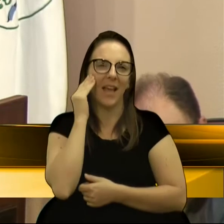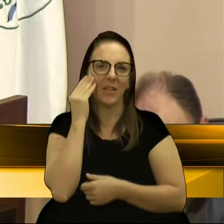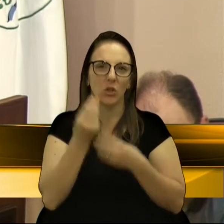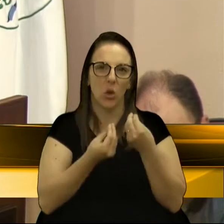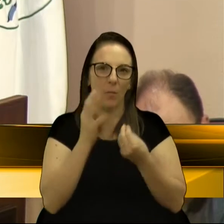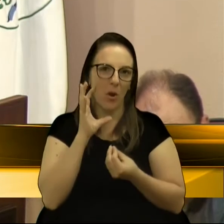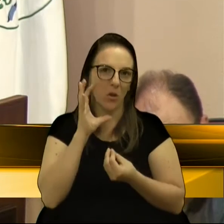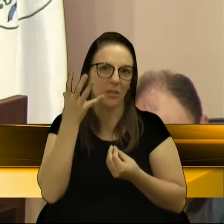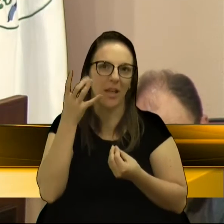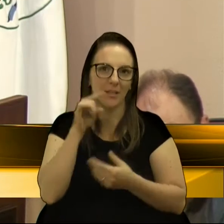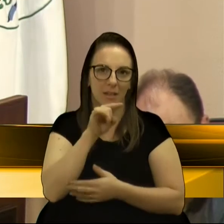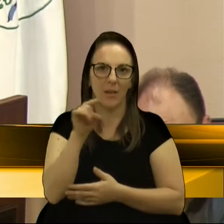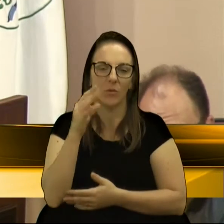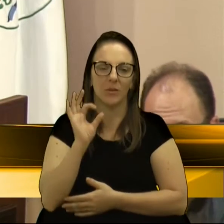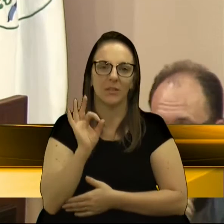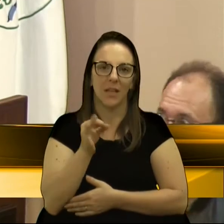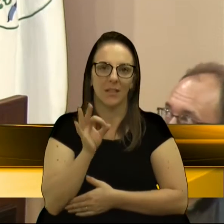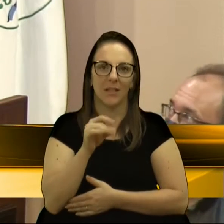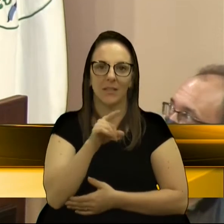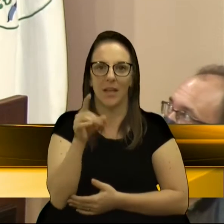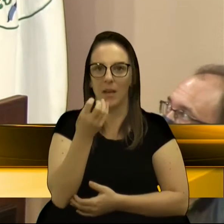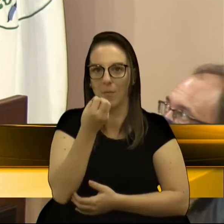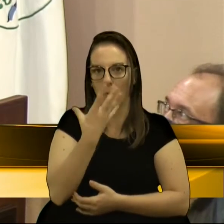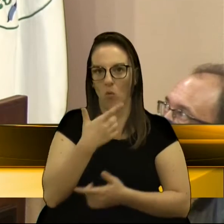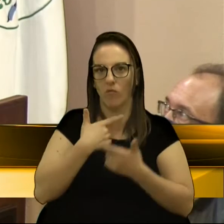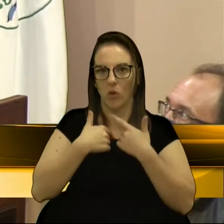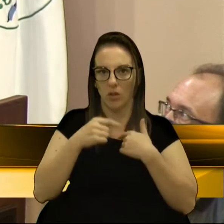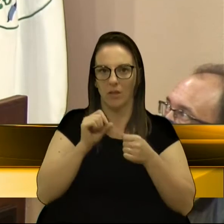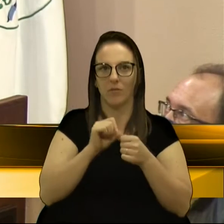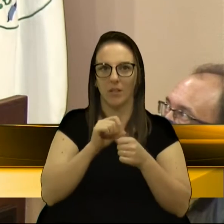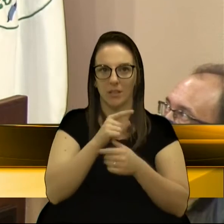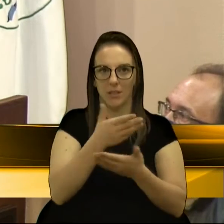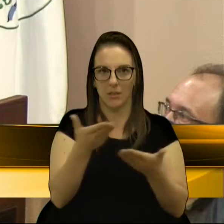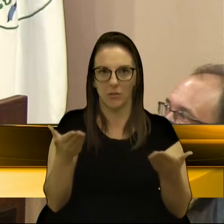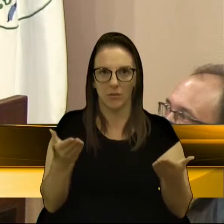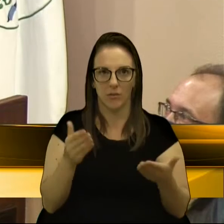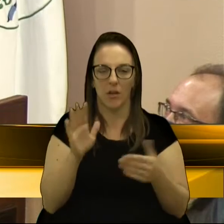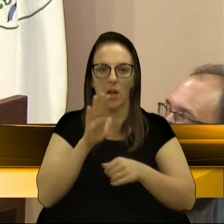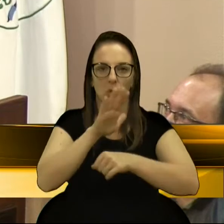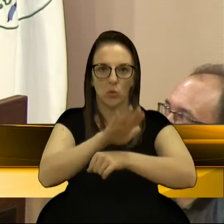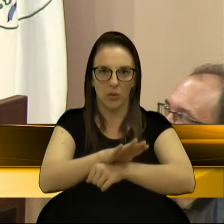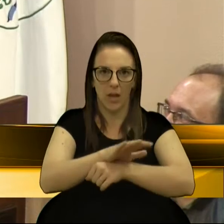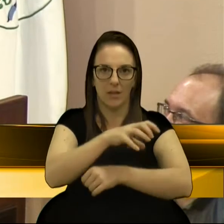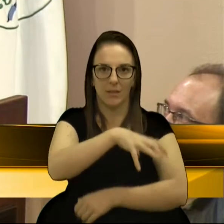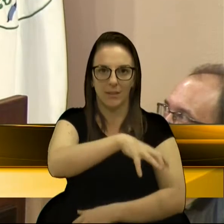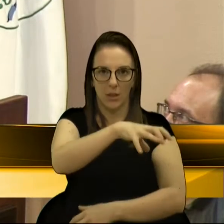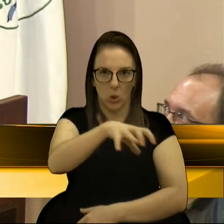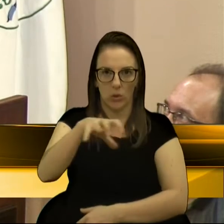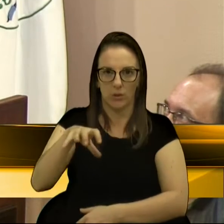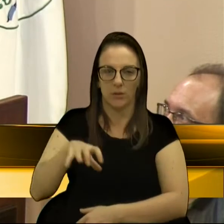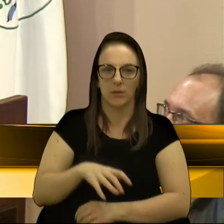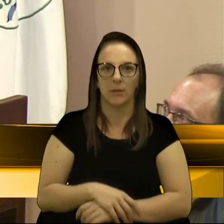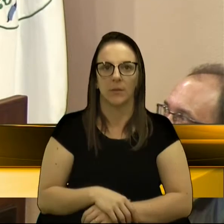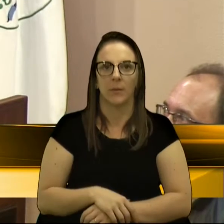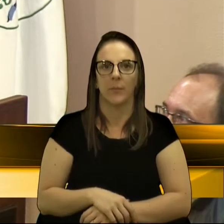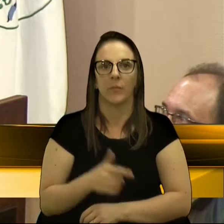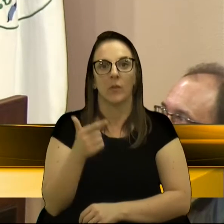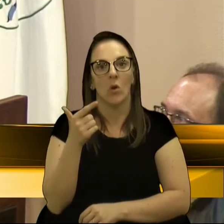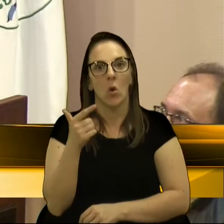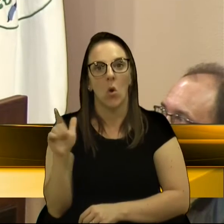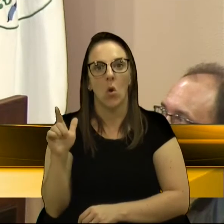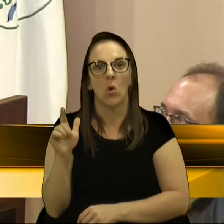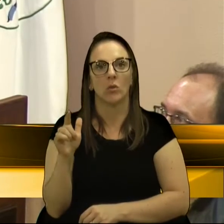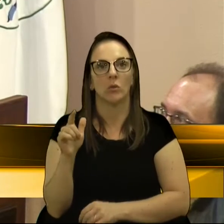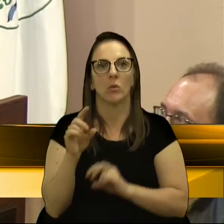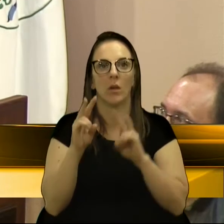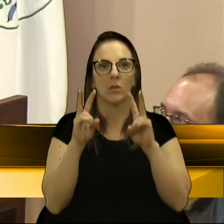certeza que ele vai ter a boa vontade de fazer isso, de ajudar esses setores, então. Outro assunto, tenho mais 1 minuto e 20